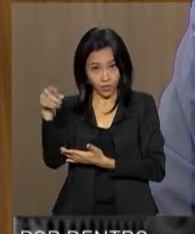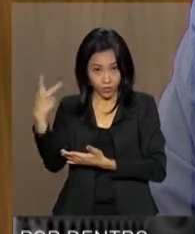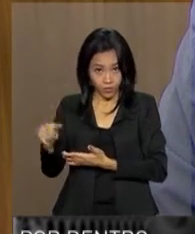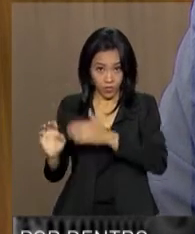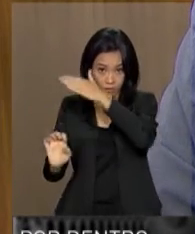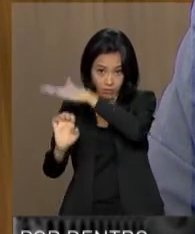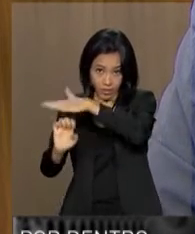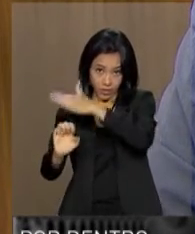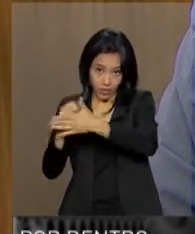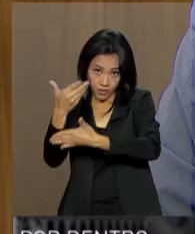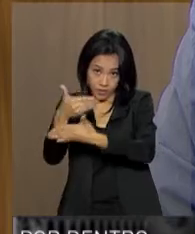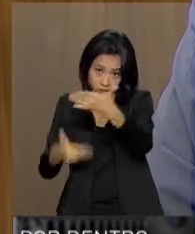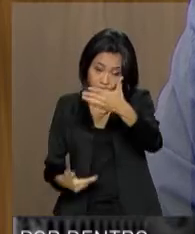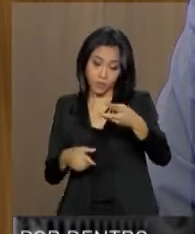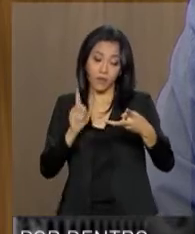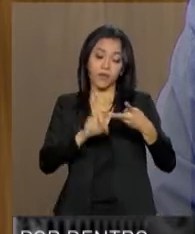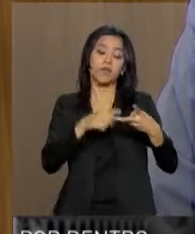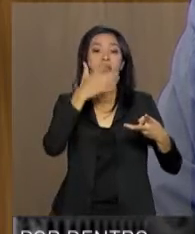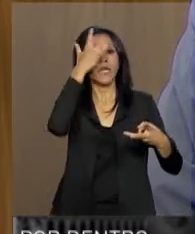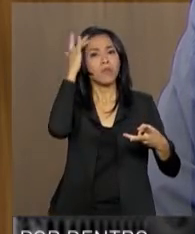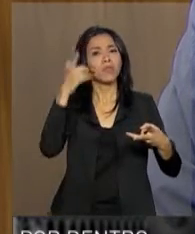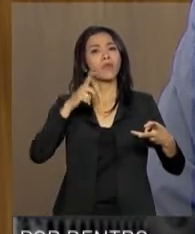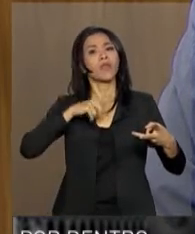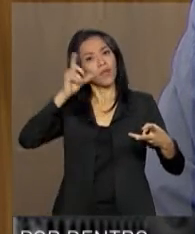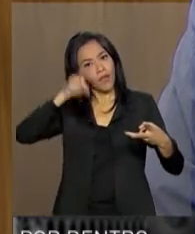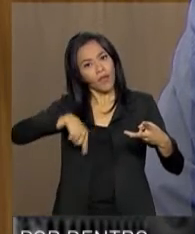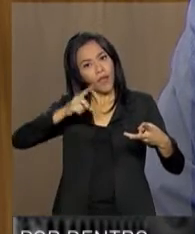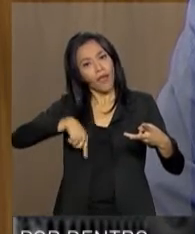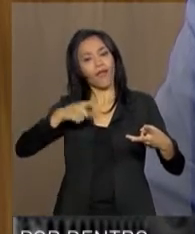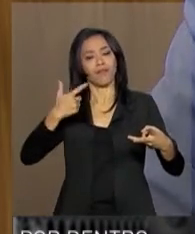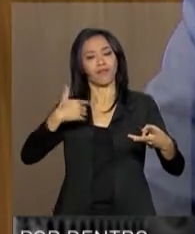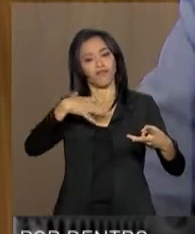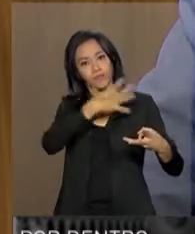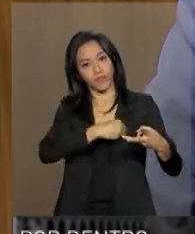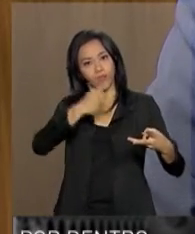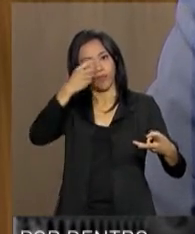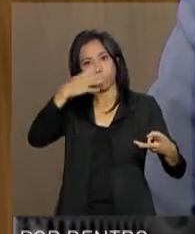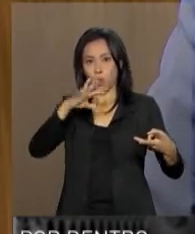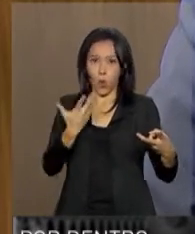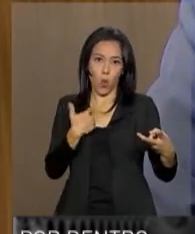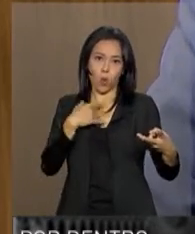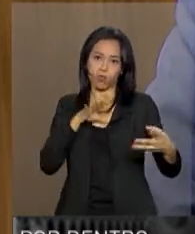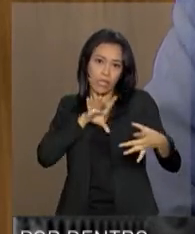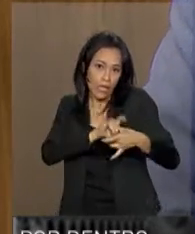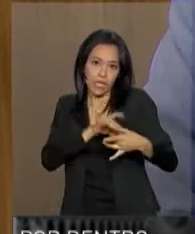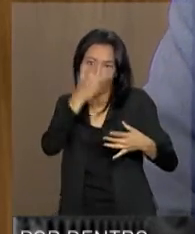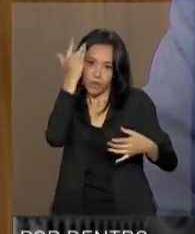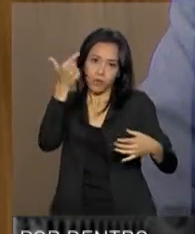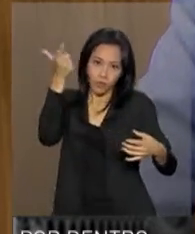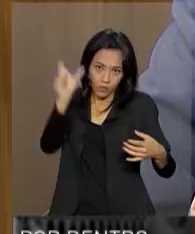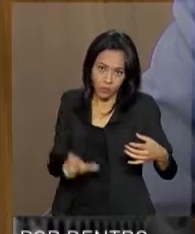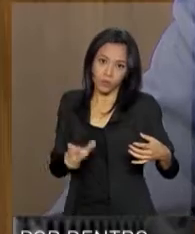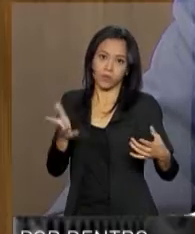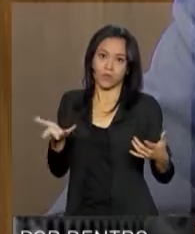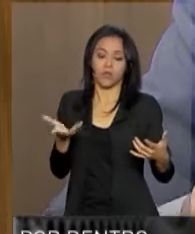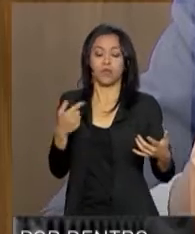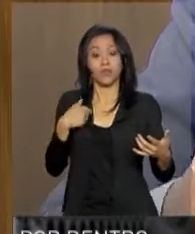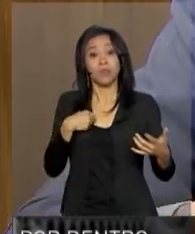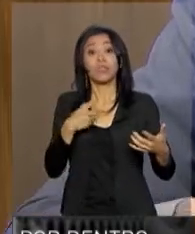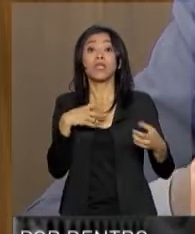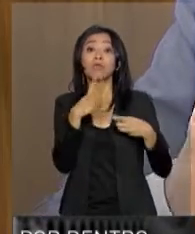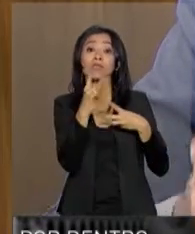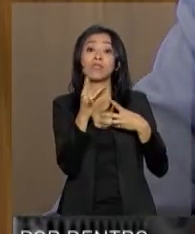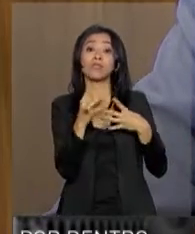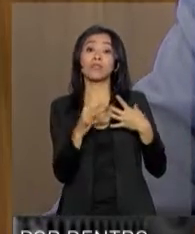ou representante legal e o formal de partilha enfim tanto no banco do brasil quanto na caixa já um detalhamento